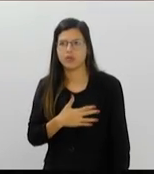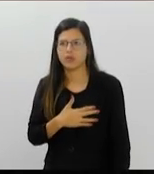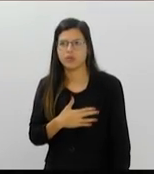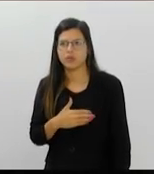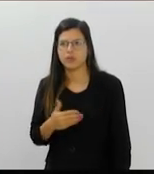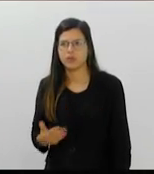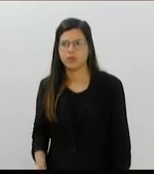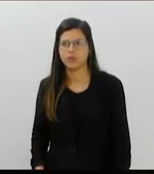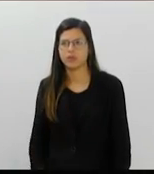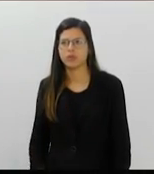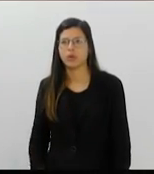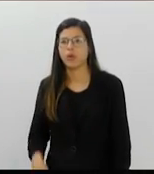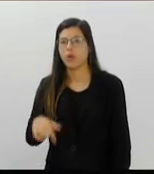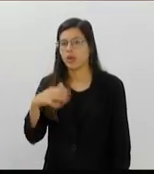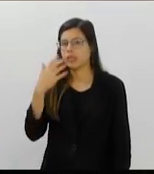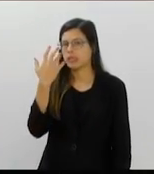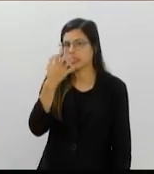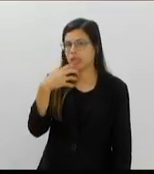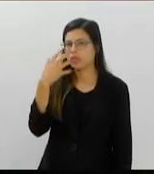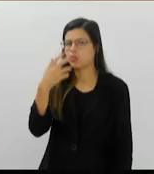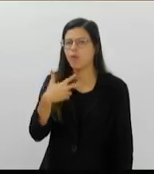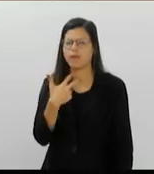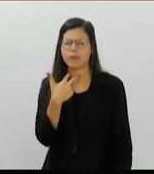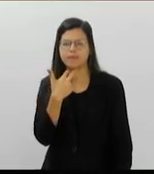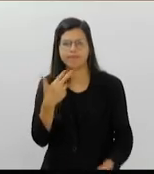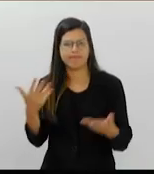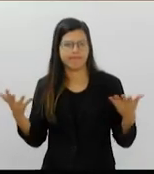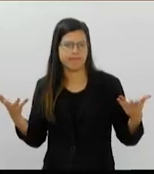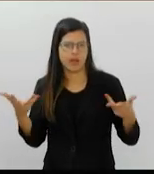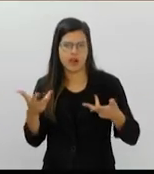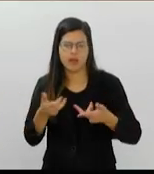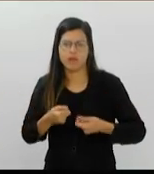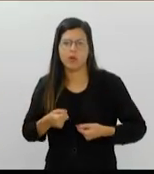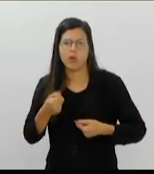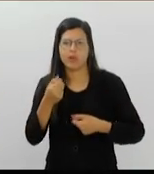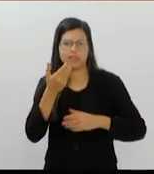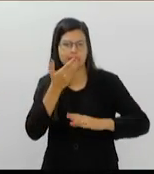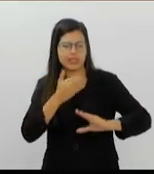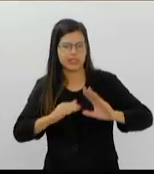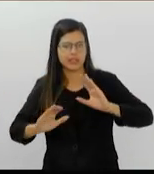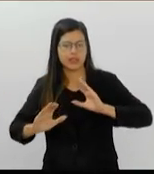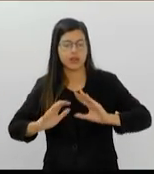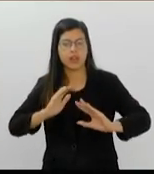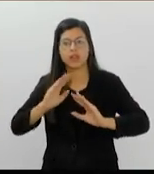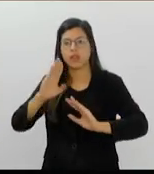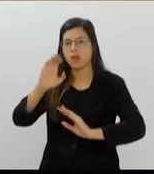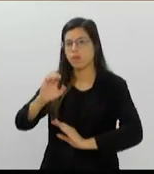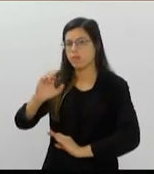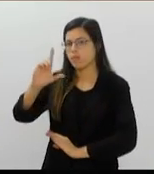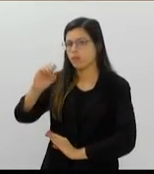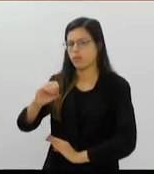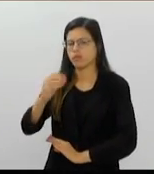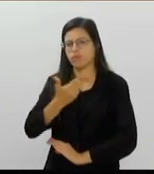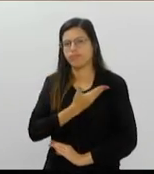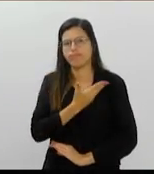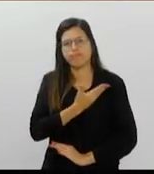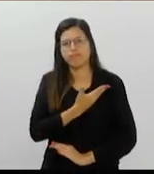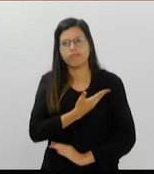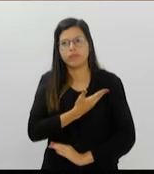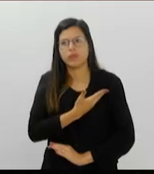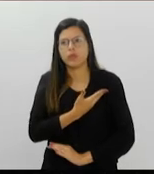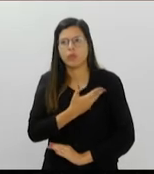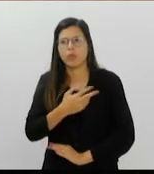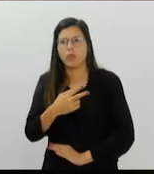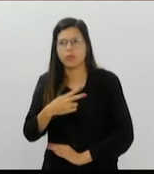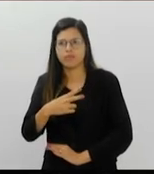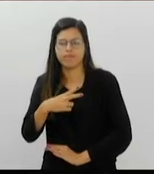esse artista renomado com a voz maravilhosa, que canta e encanta. O Belo é um amigo pessoal, não só de minha pessoa,